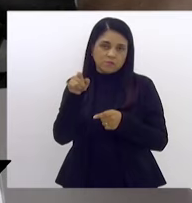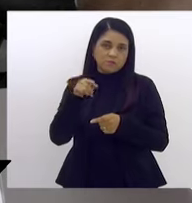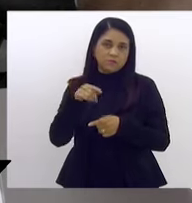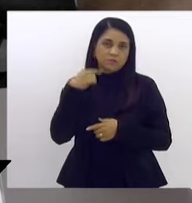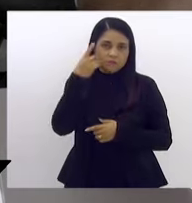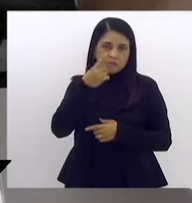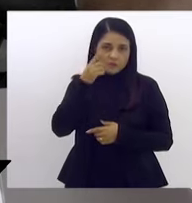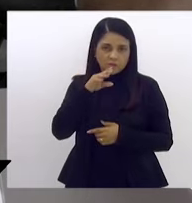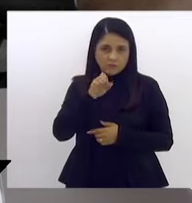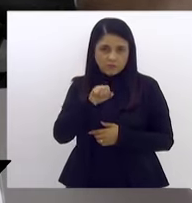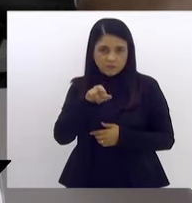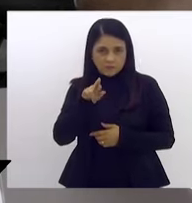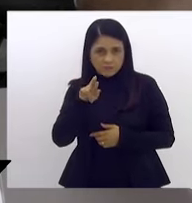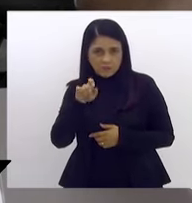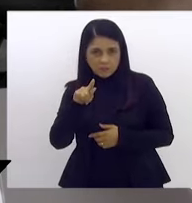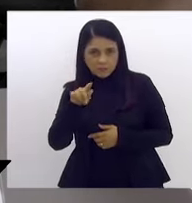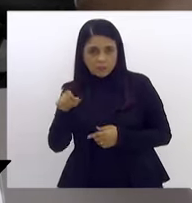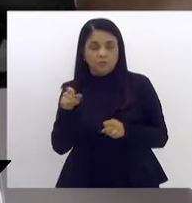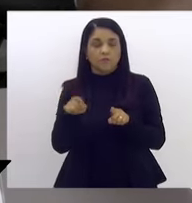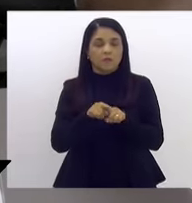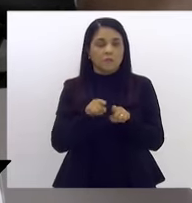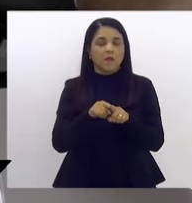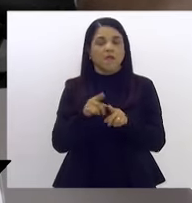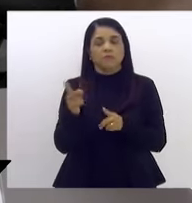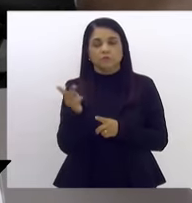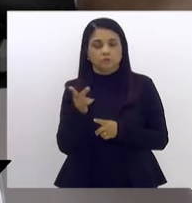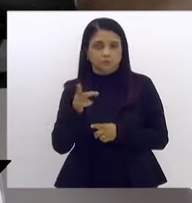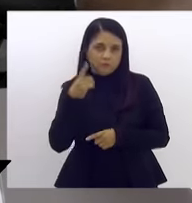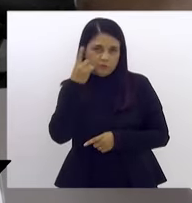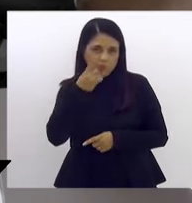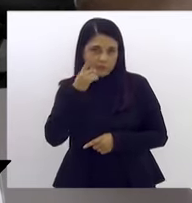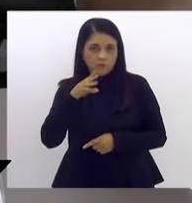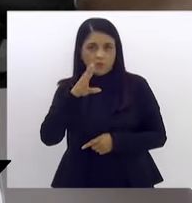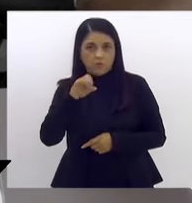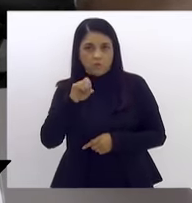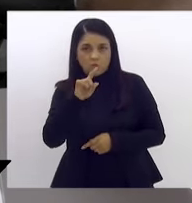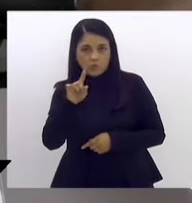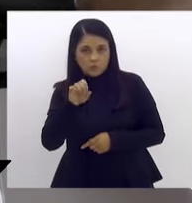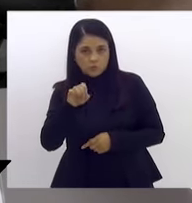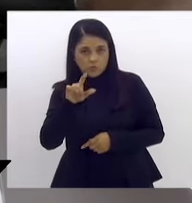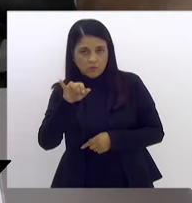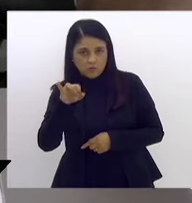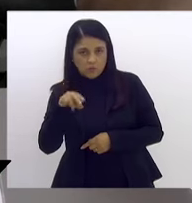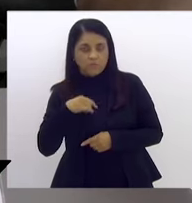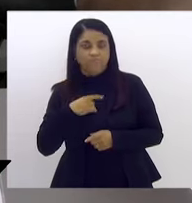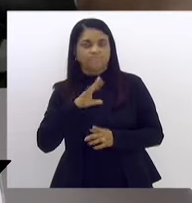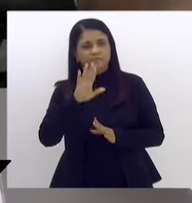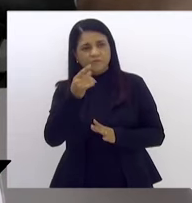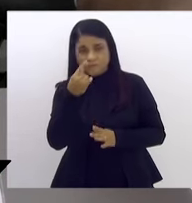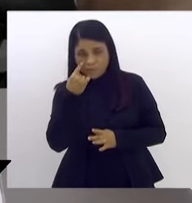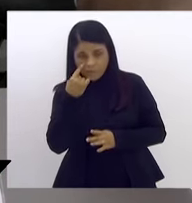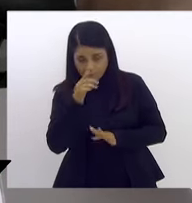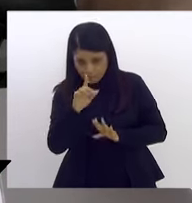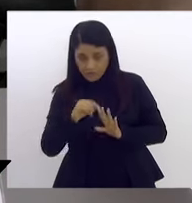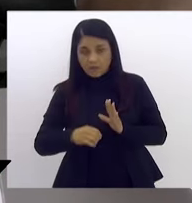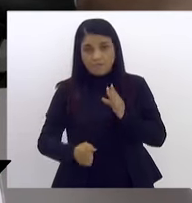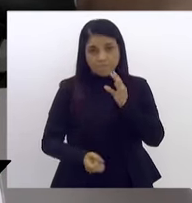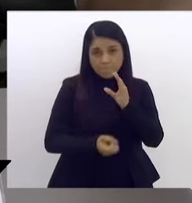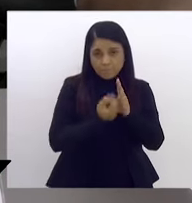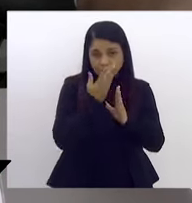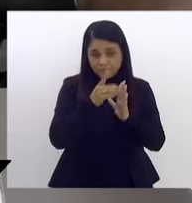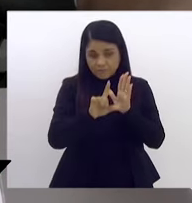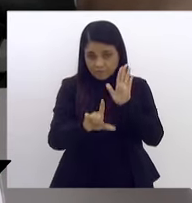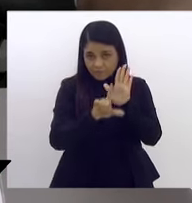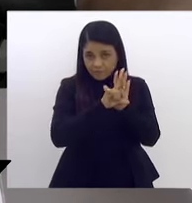pelo Deputado Vinícius cosolo que é a seguinte veja tenho várias leis por exemplo